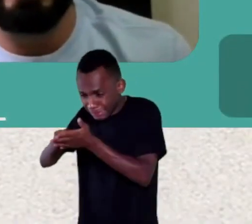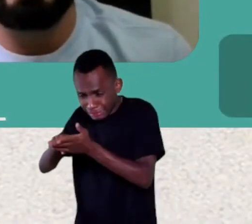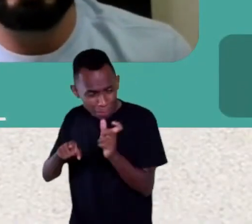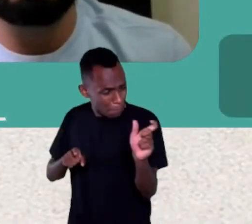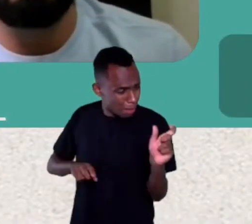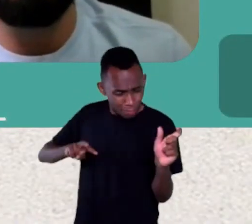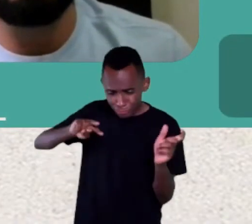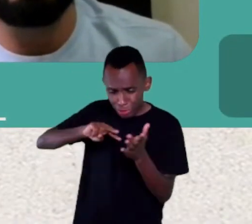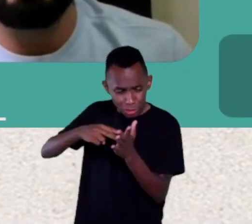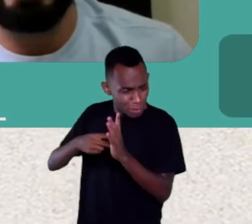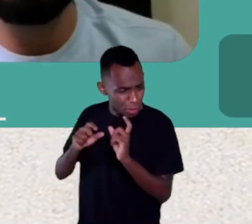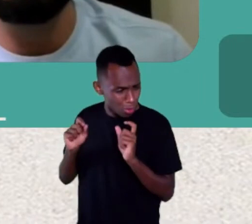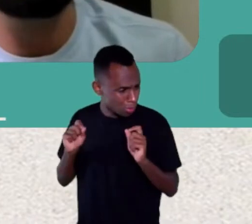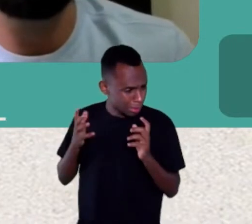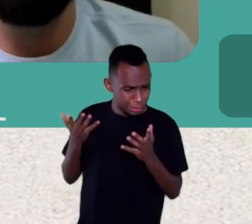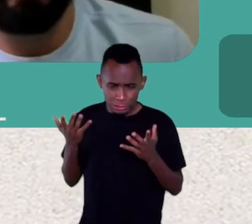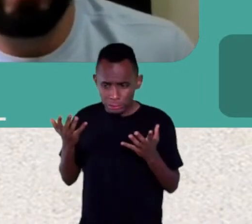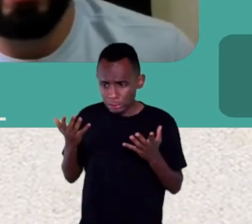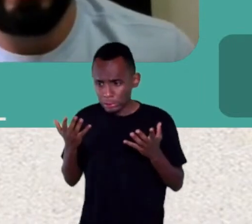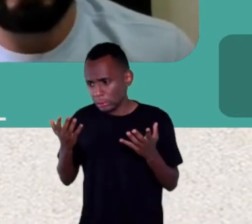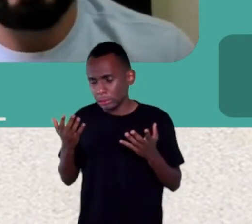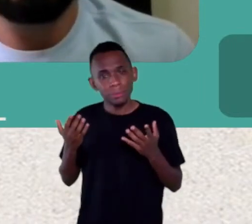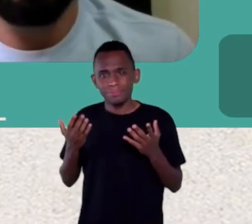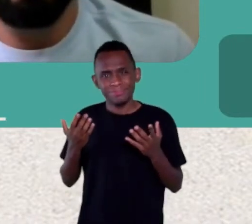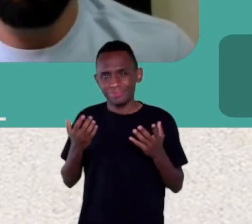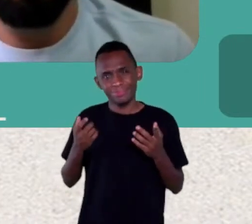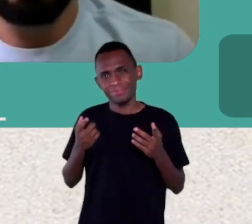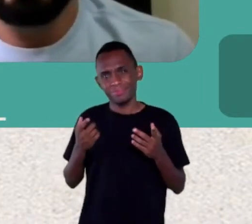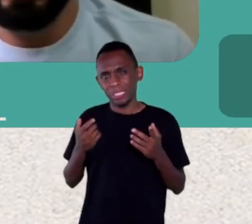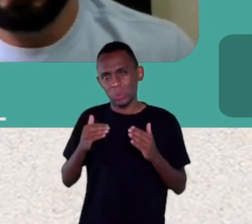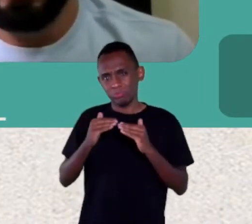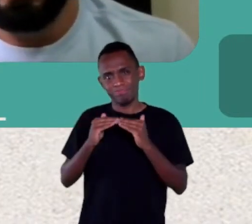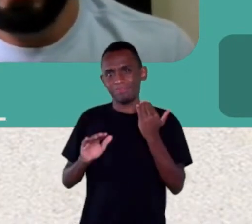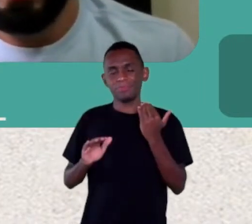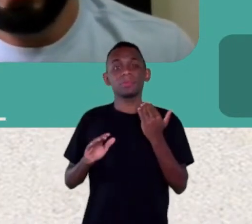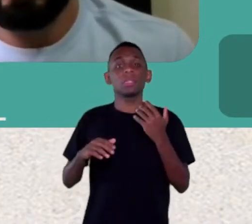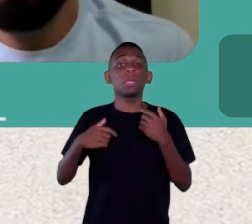tem que ser acessível,